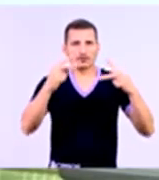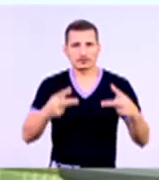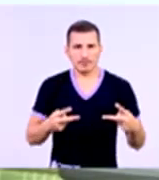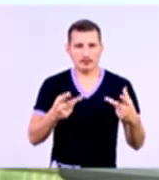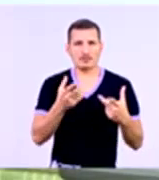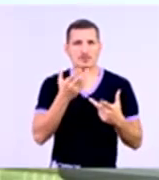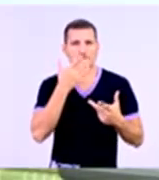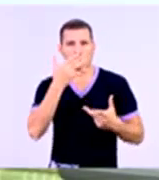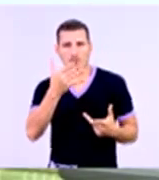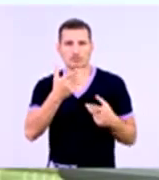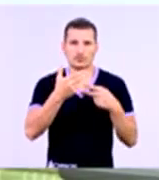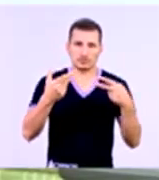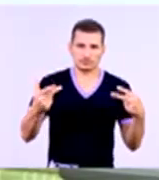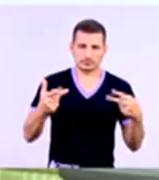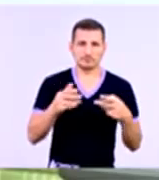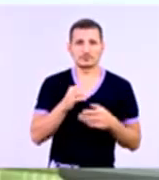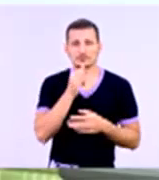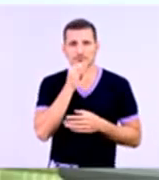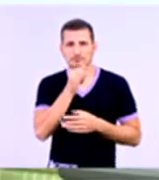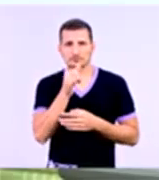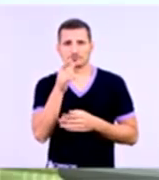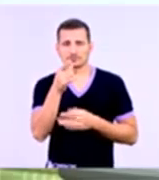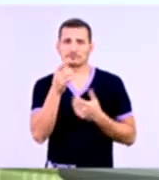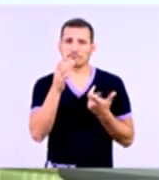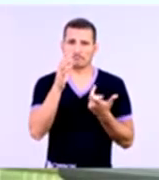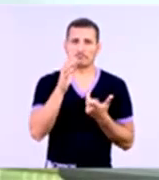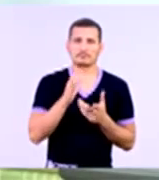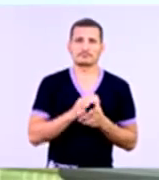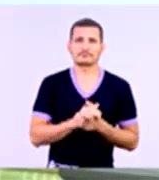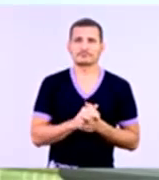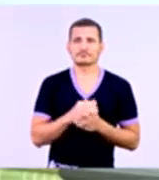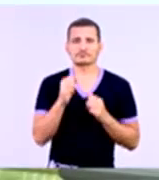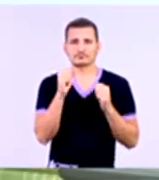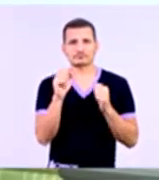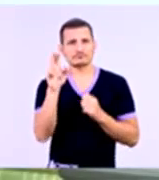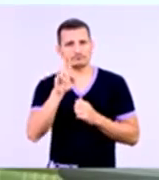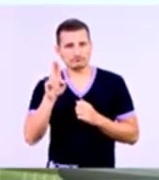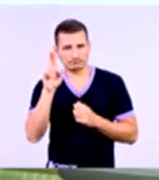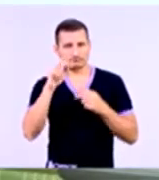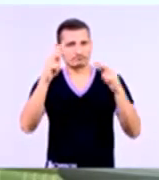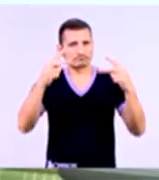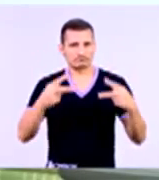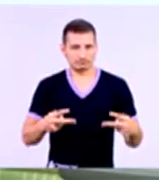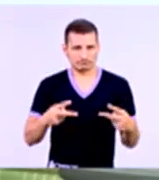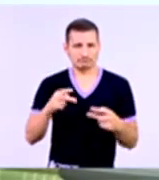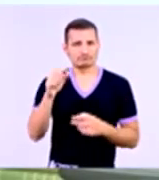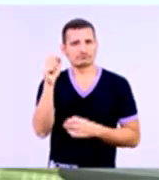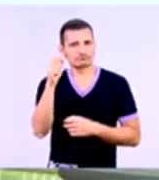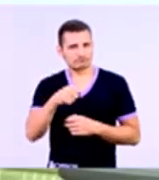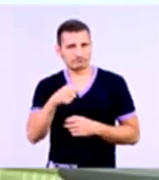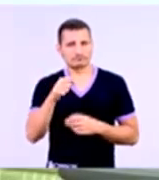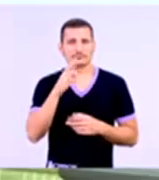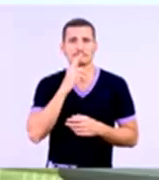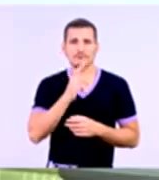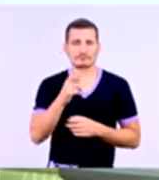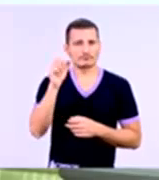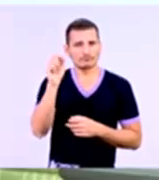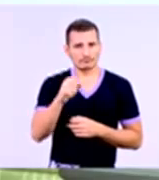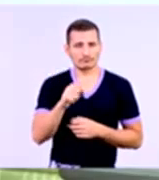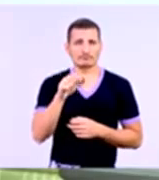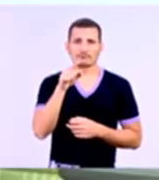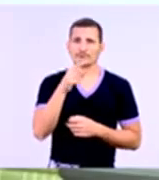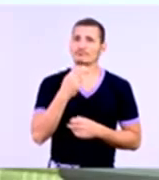sua pergunta considera que você pode ter qualquer back-end utilizando HTML, sim. A resposta é sim. Você não